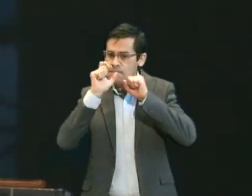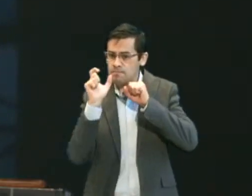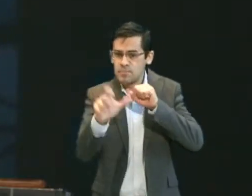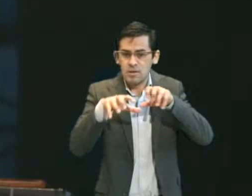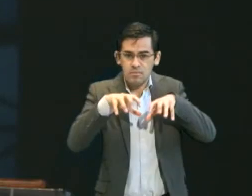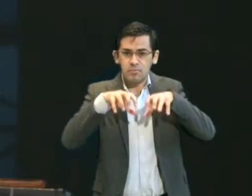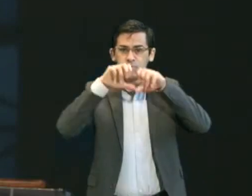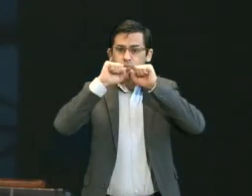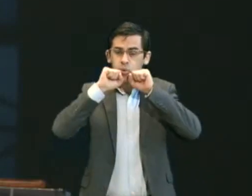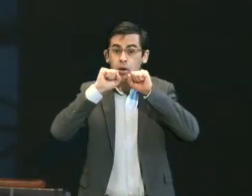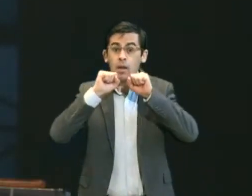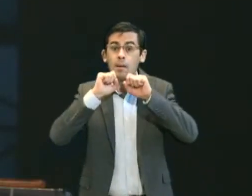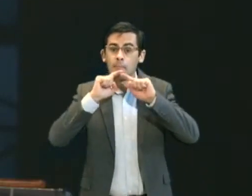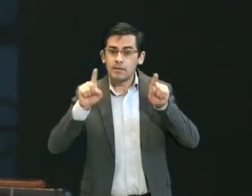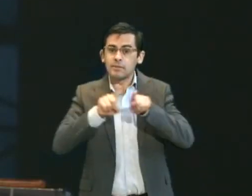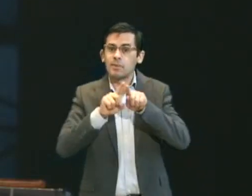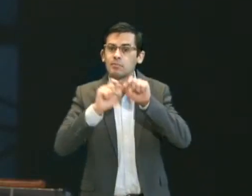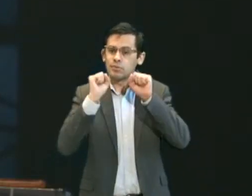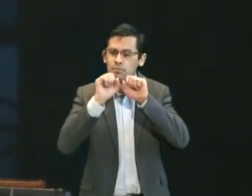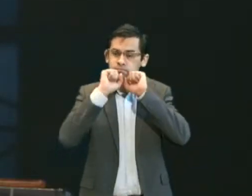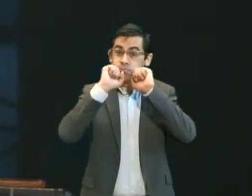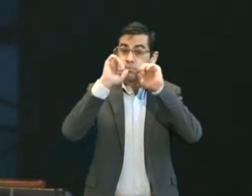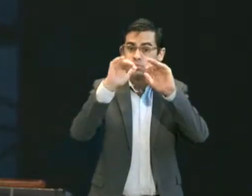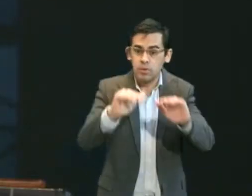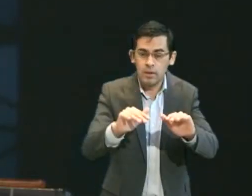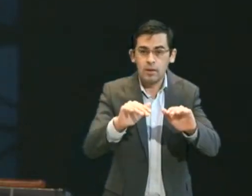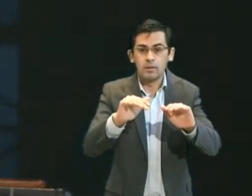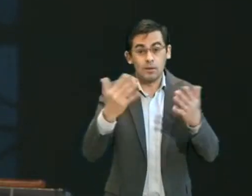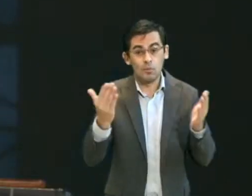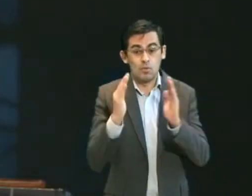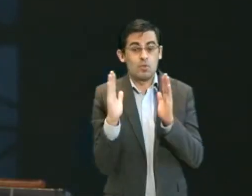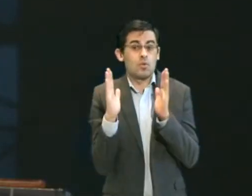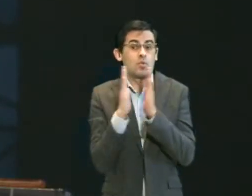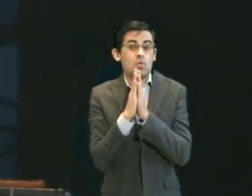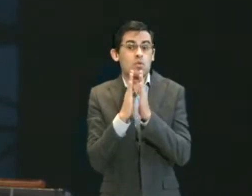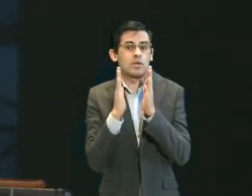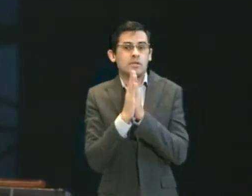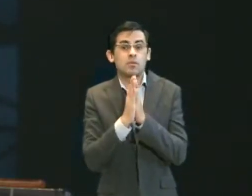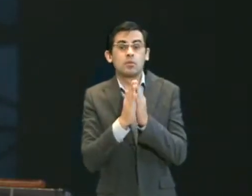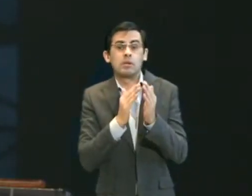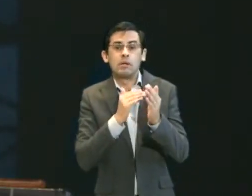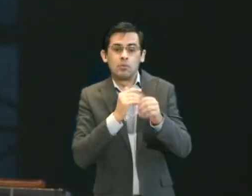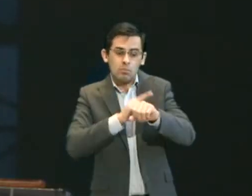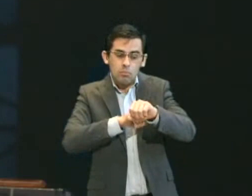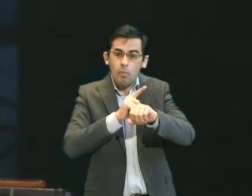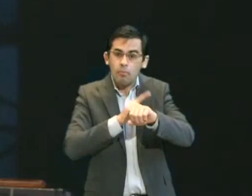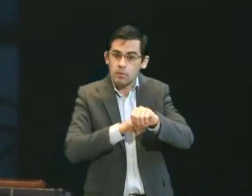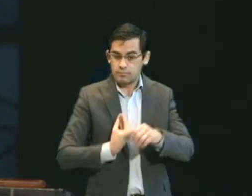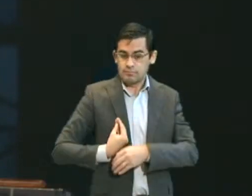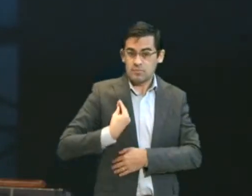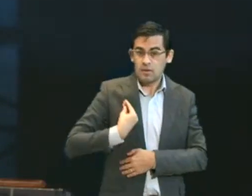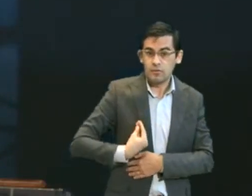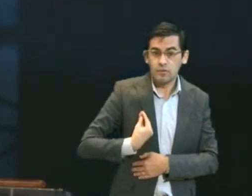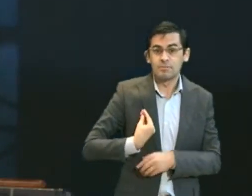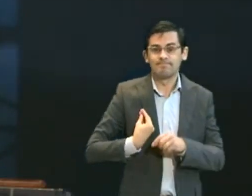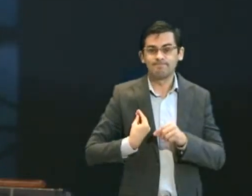aqui era que a oração liberada, em determinados momentos, ela era um